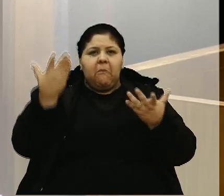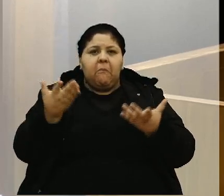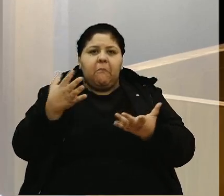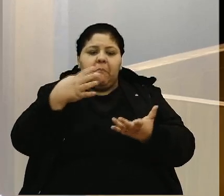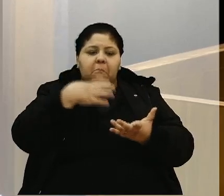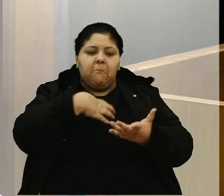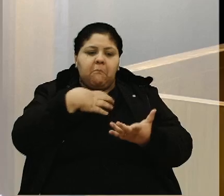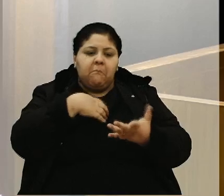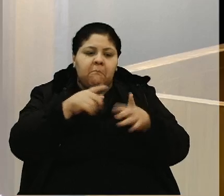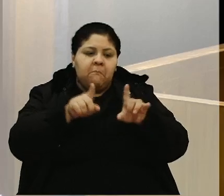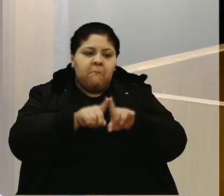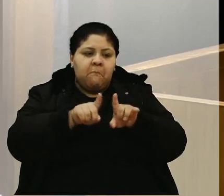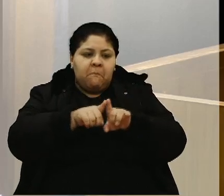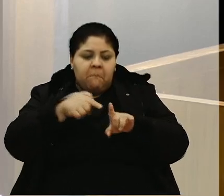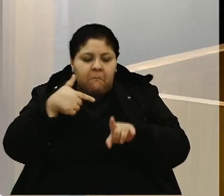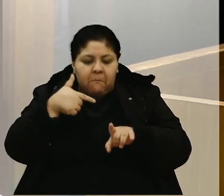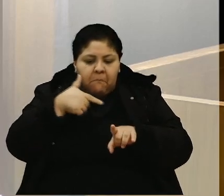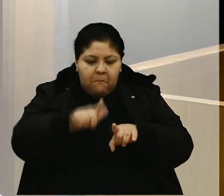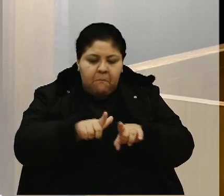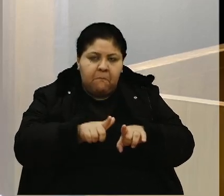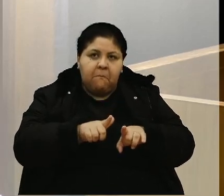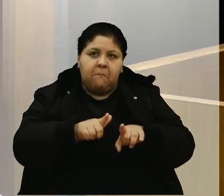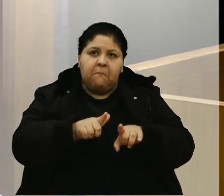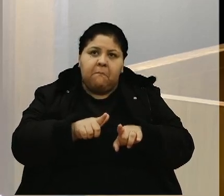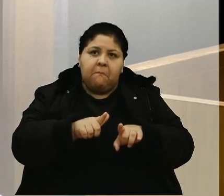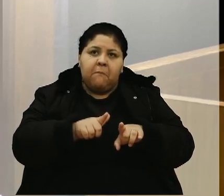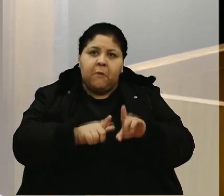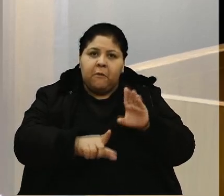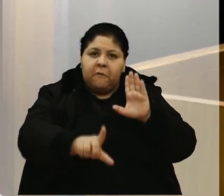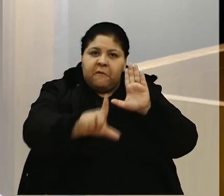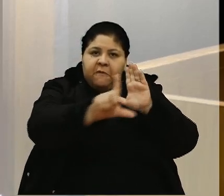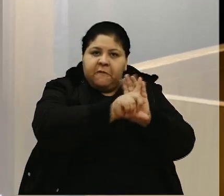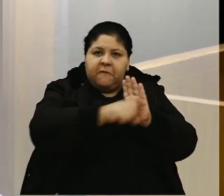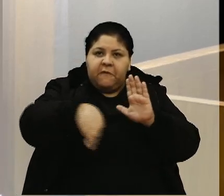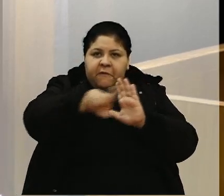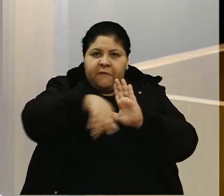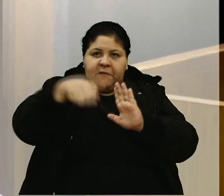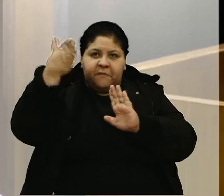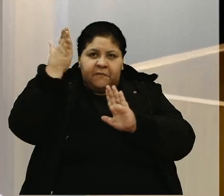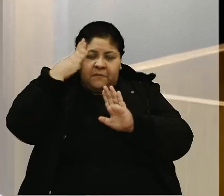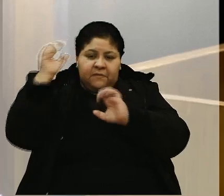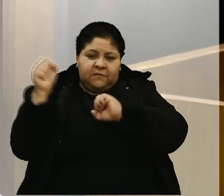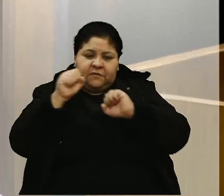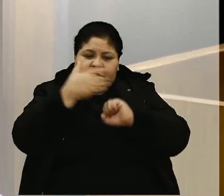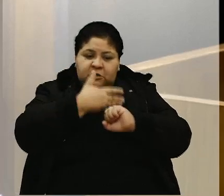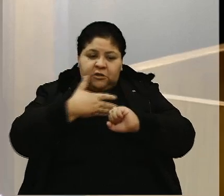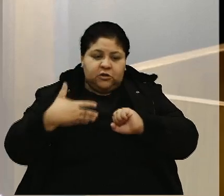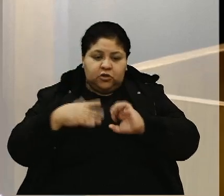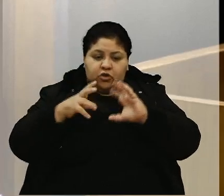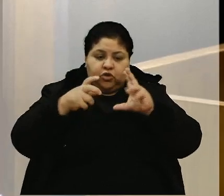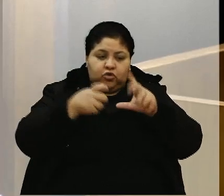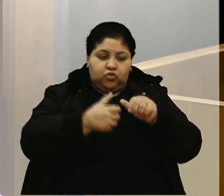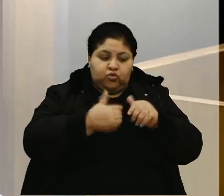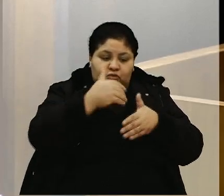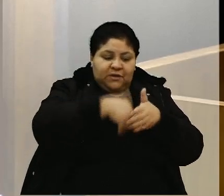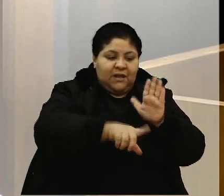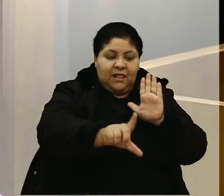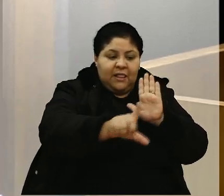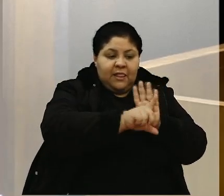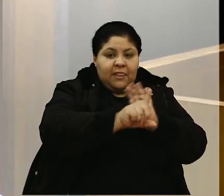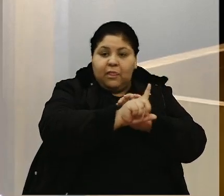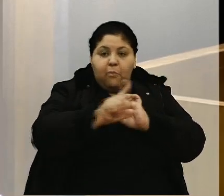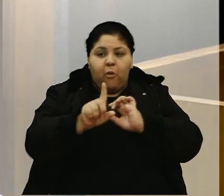sentido também para vencer essas questões legais, porque a gente sabe que no poder público, né, tudo que não está na lei não pode ser